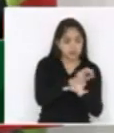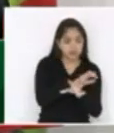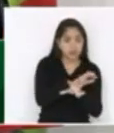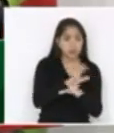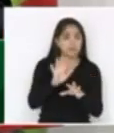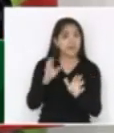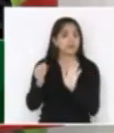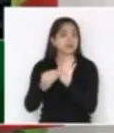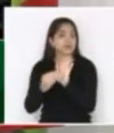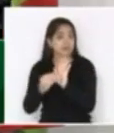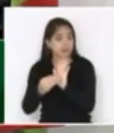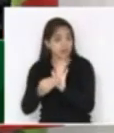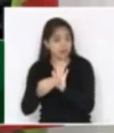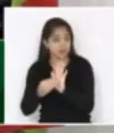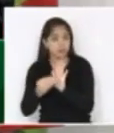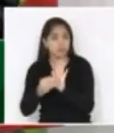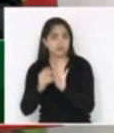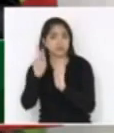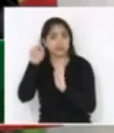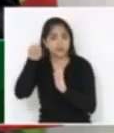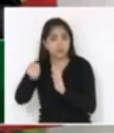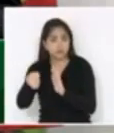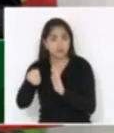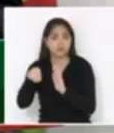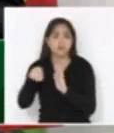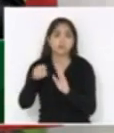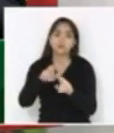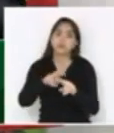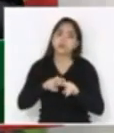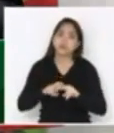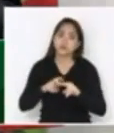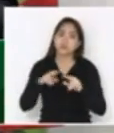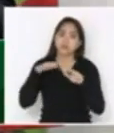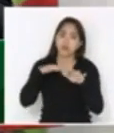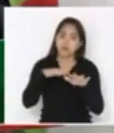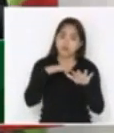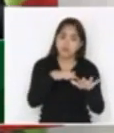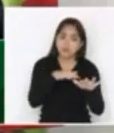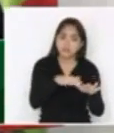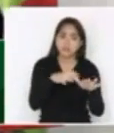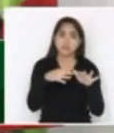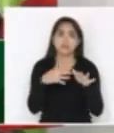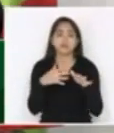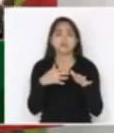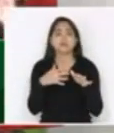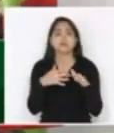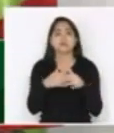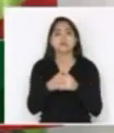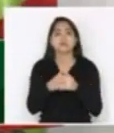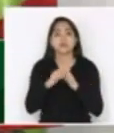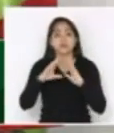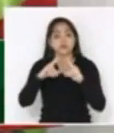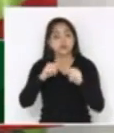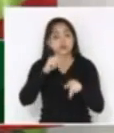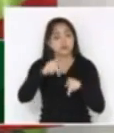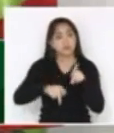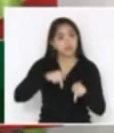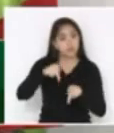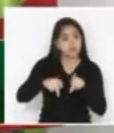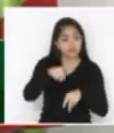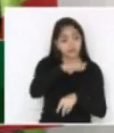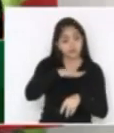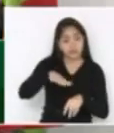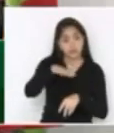ainda falta alguns quilômetros, e por isso é a mobilização, né, de toda a população daquela